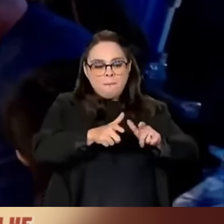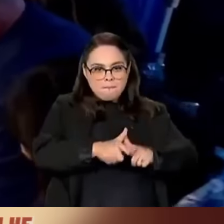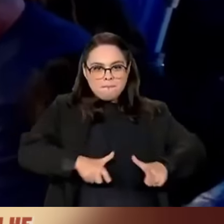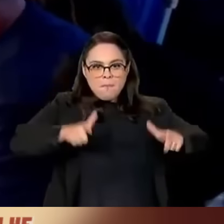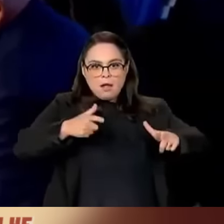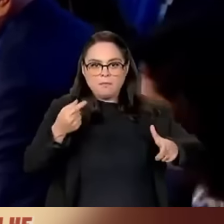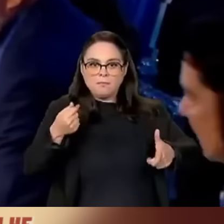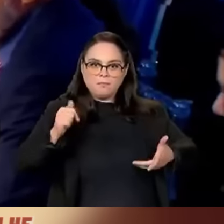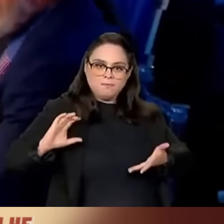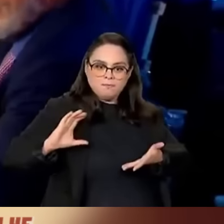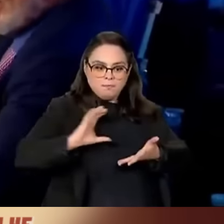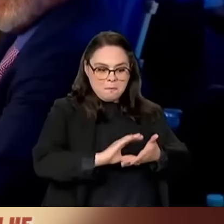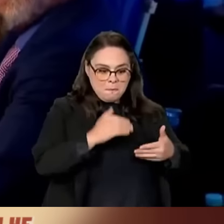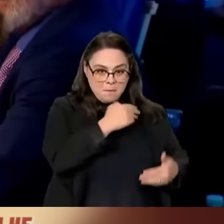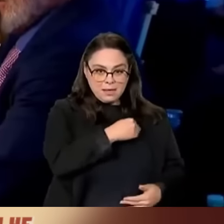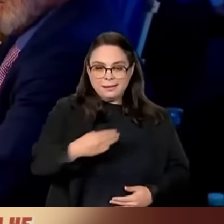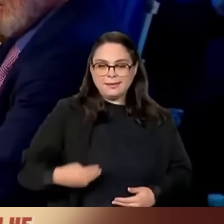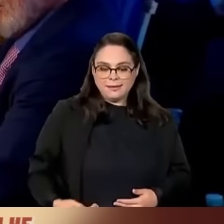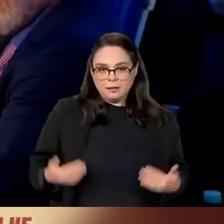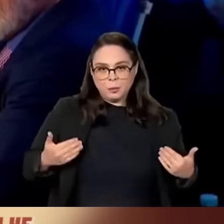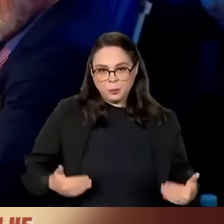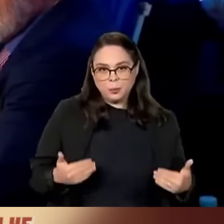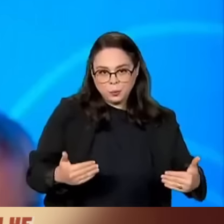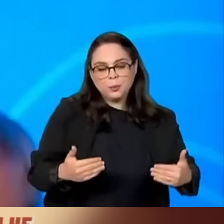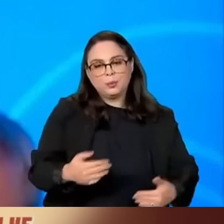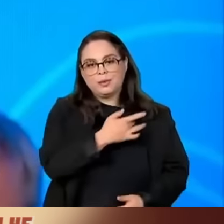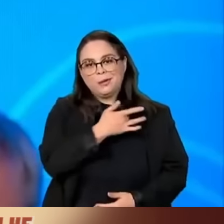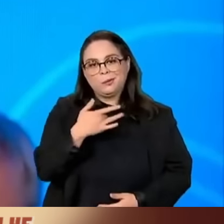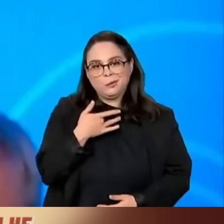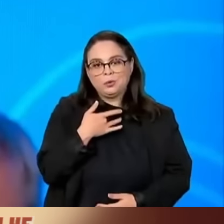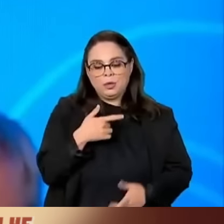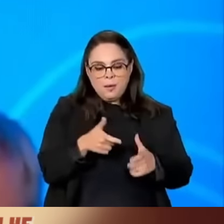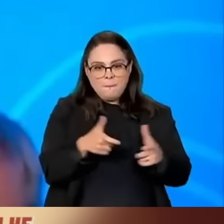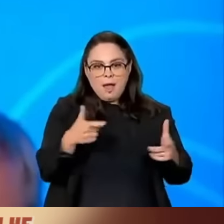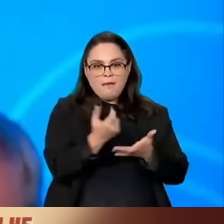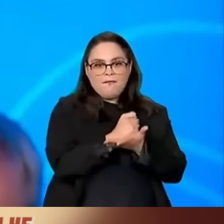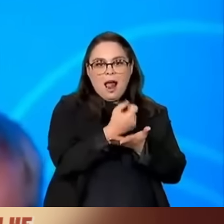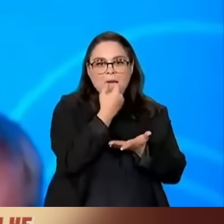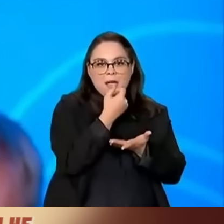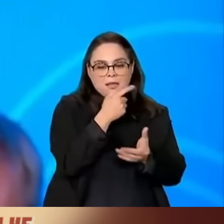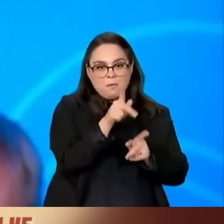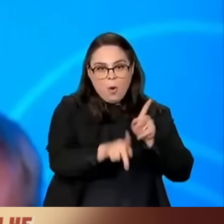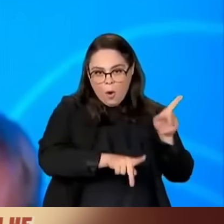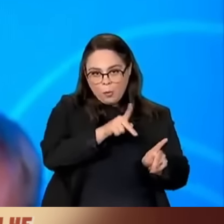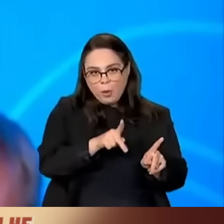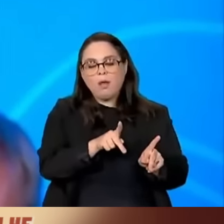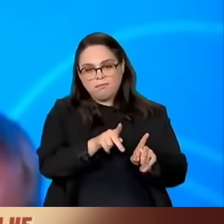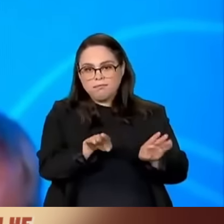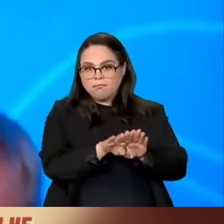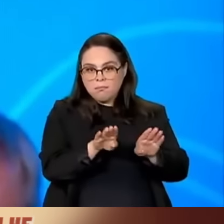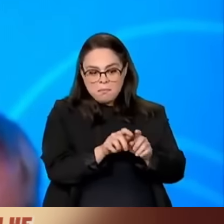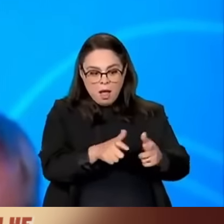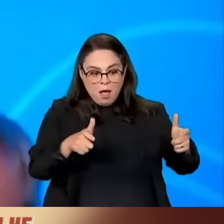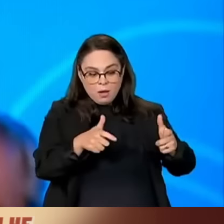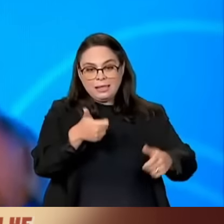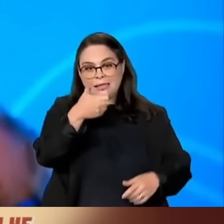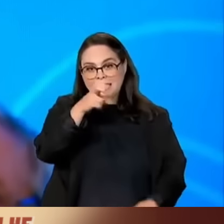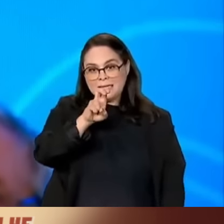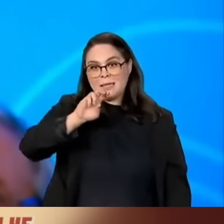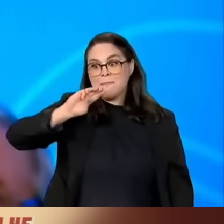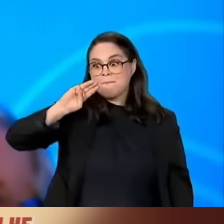o recurso para o Ministério da Saúde, ampliando a farmácia popular, 15